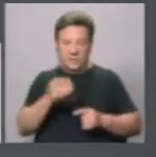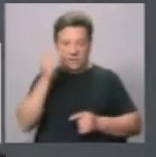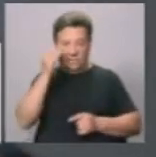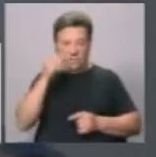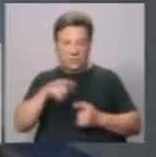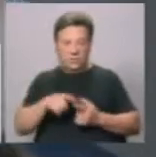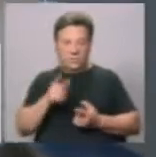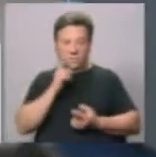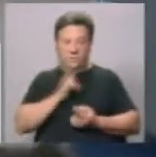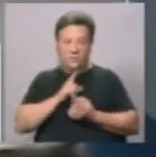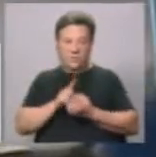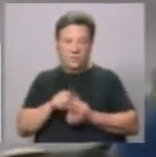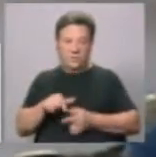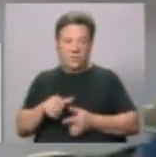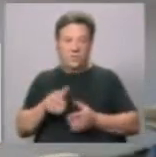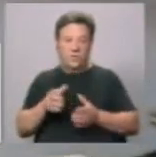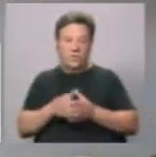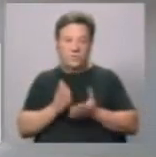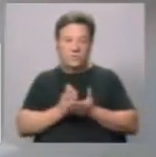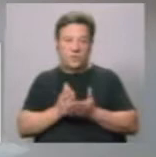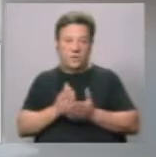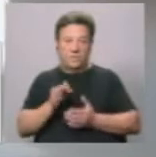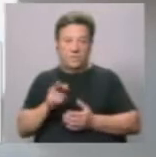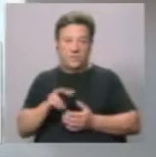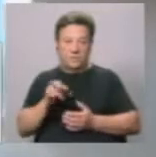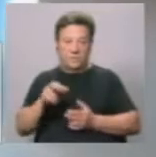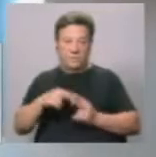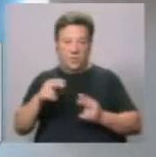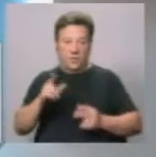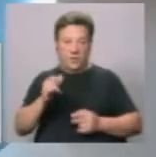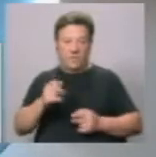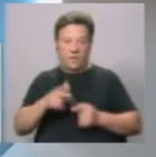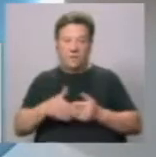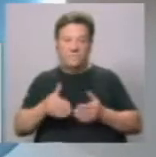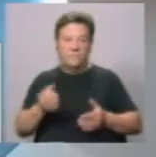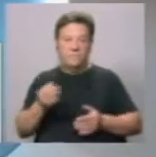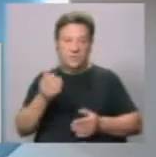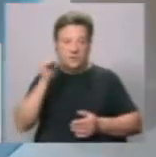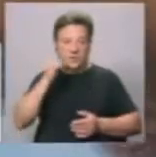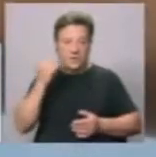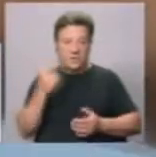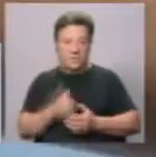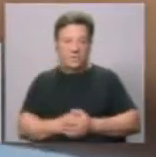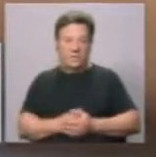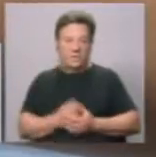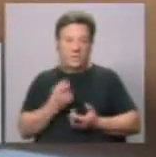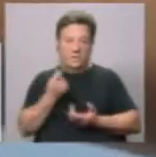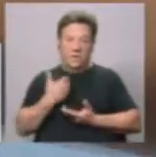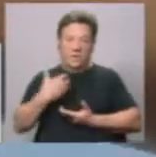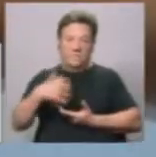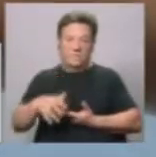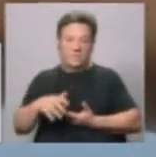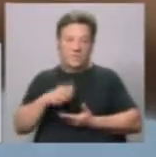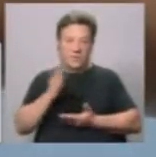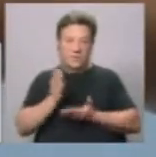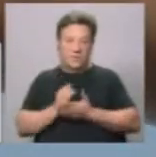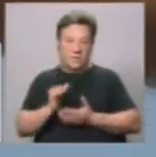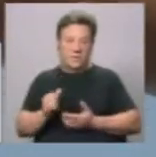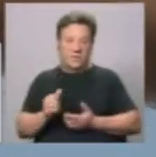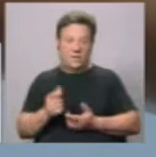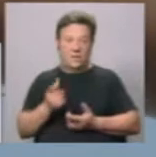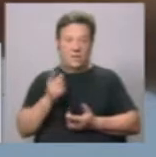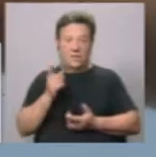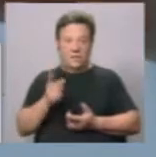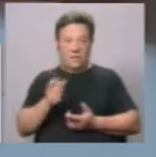do Agrupamento de Escolas de Freixo em Ponte Lima foi inaugurado em janeiro. Um investimento da escola que